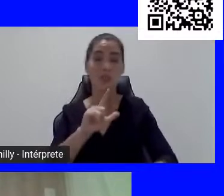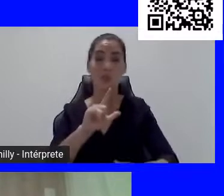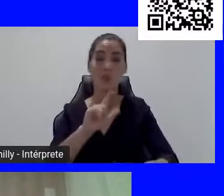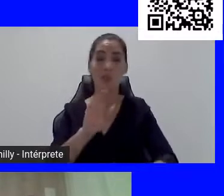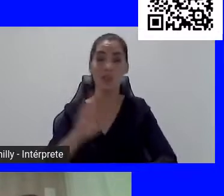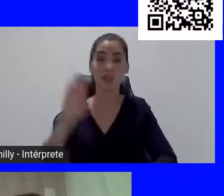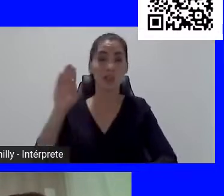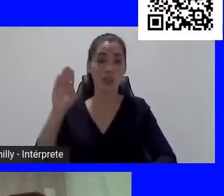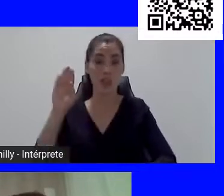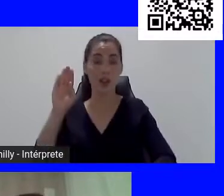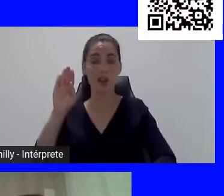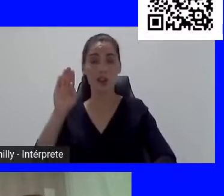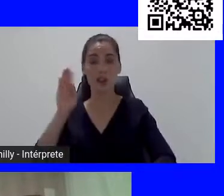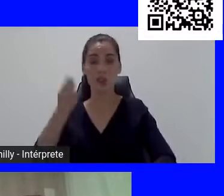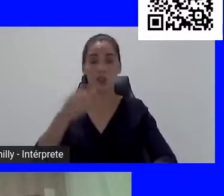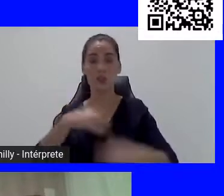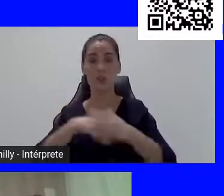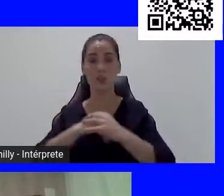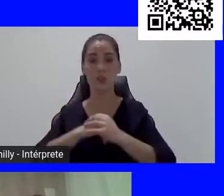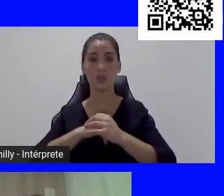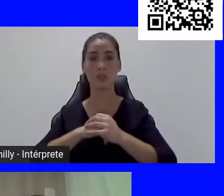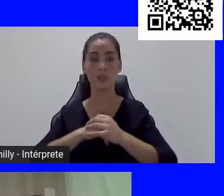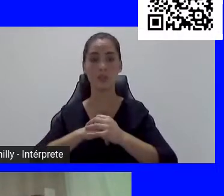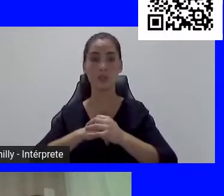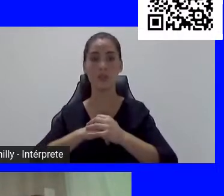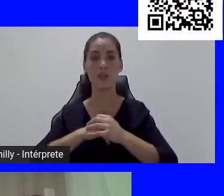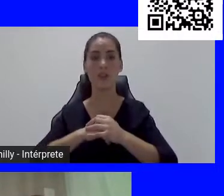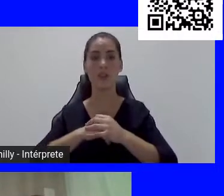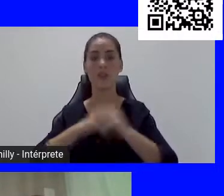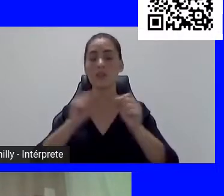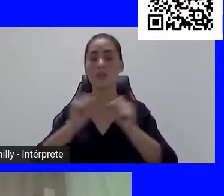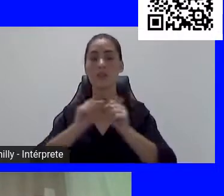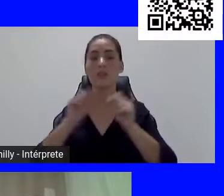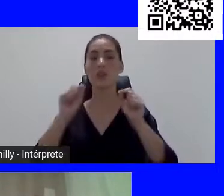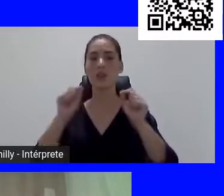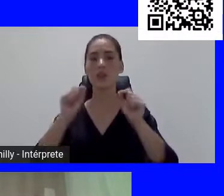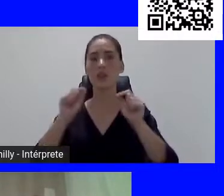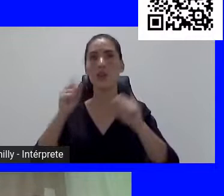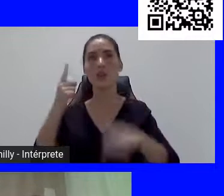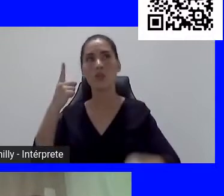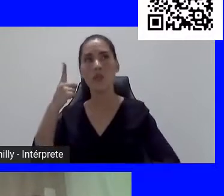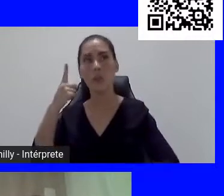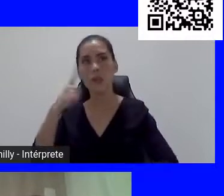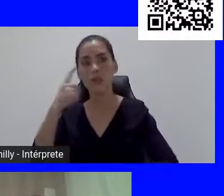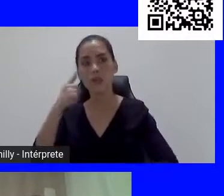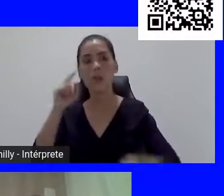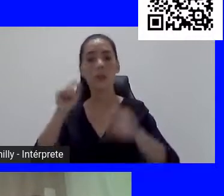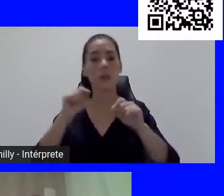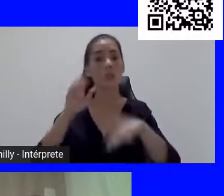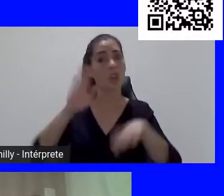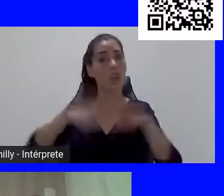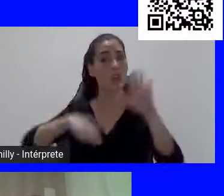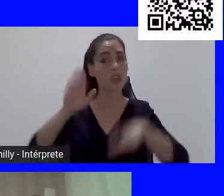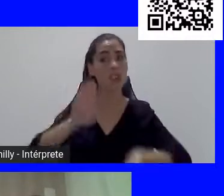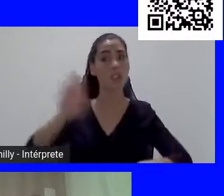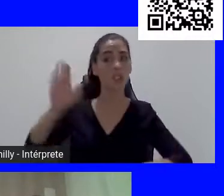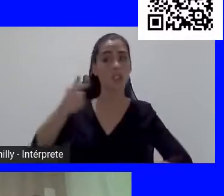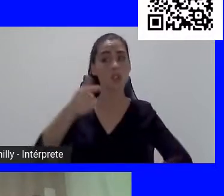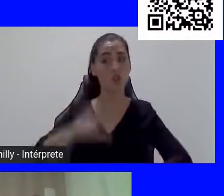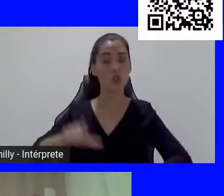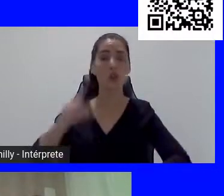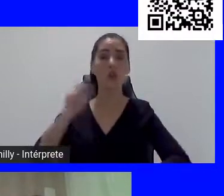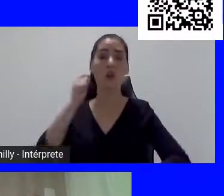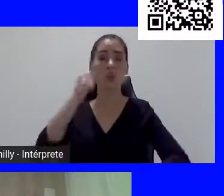Aí, nesse aspecto, eu vou repensar o processo de uma candidatura ao Senado Federal. Mas só tem um plano A em nível